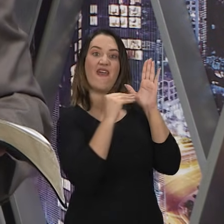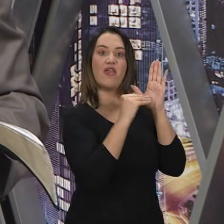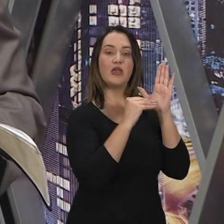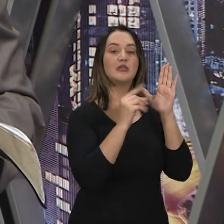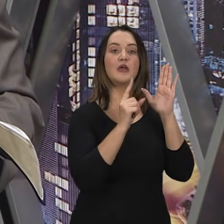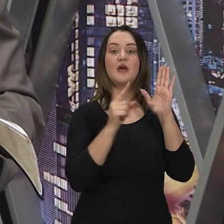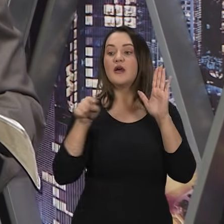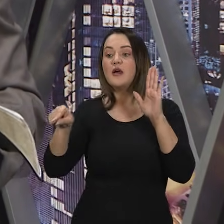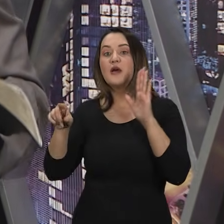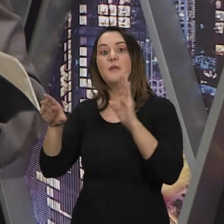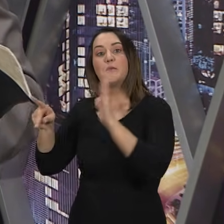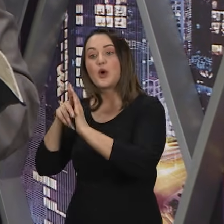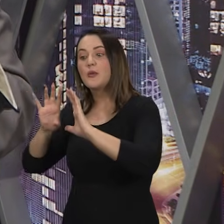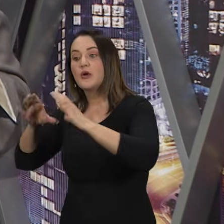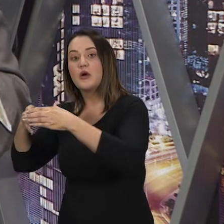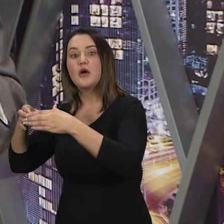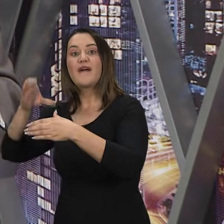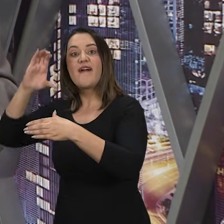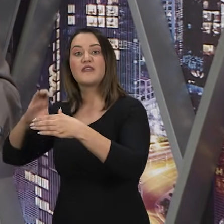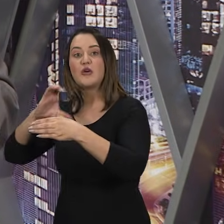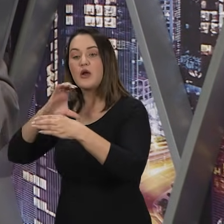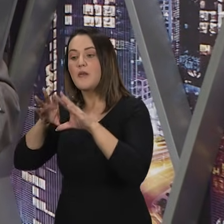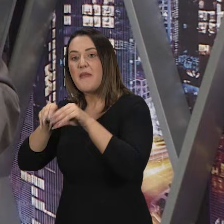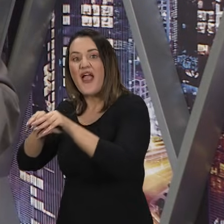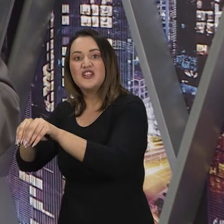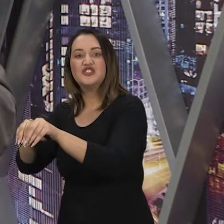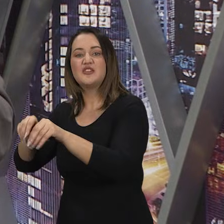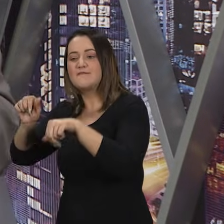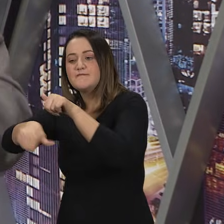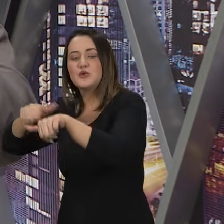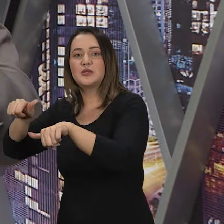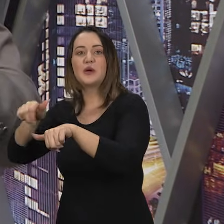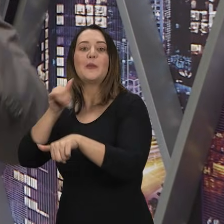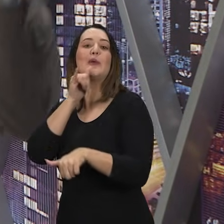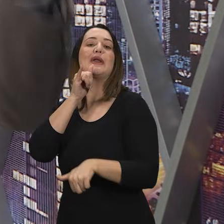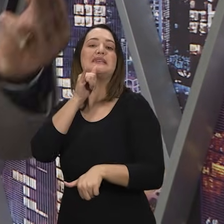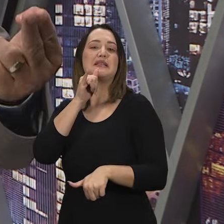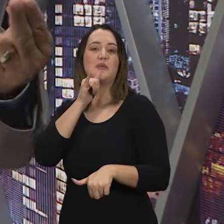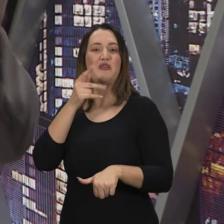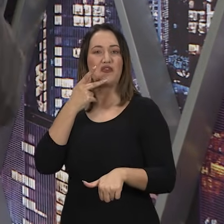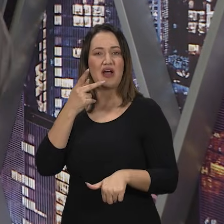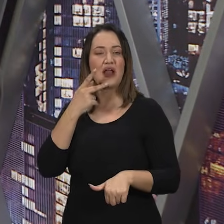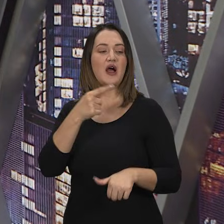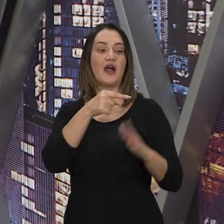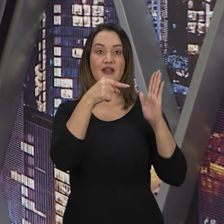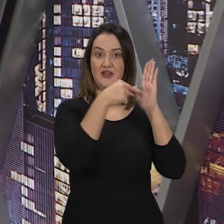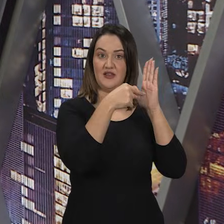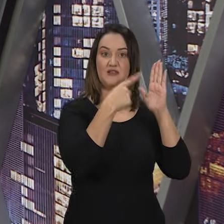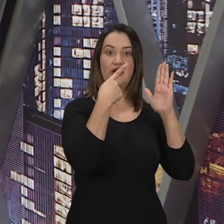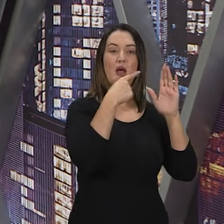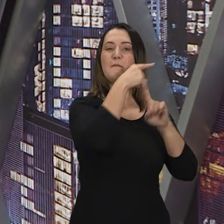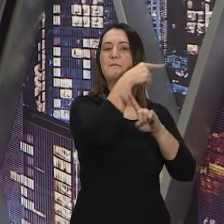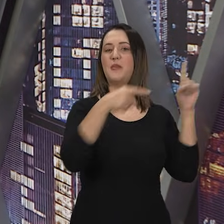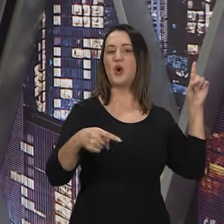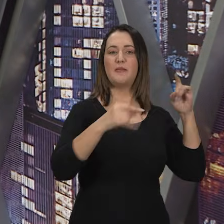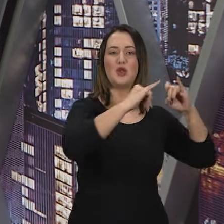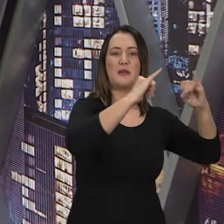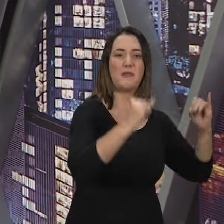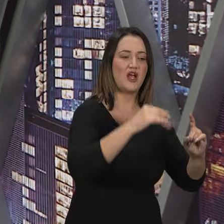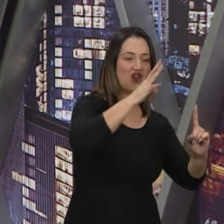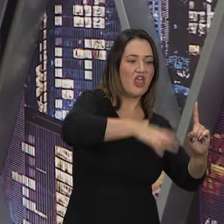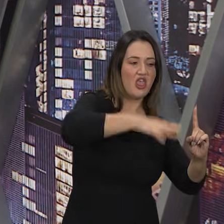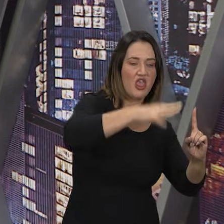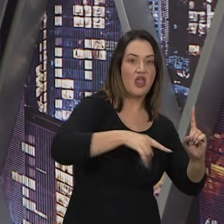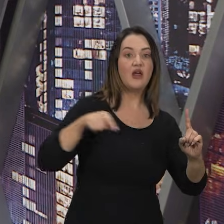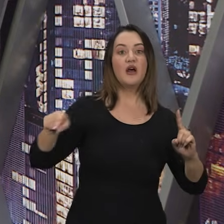o calendário, e também a lei de Deus. Onde fala, por exemplo, das imagens, que é o 2º mandamento, no catecismo